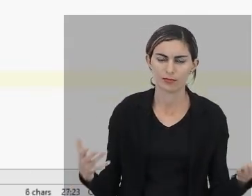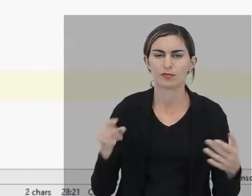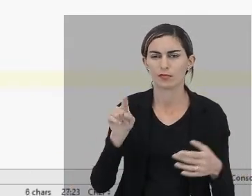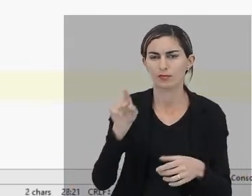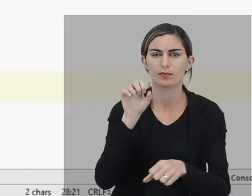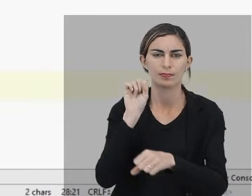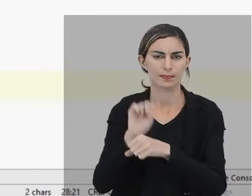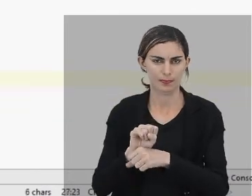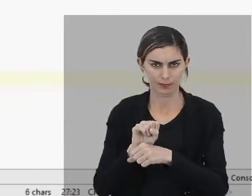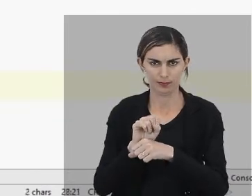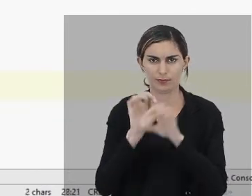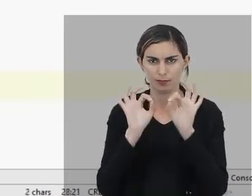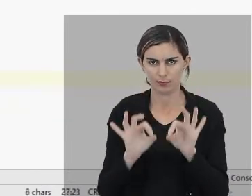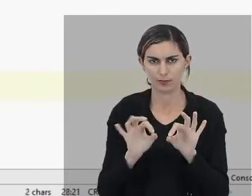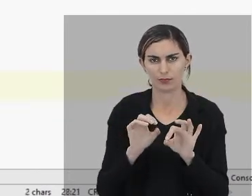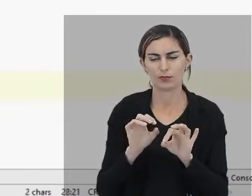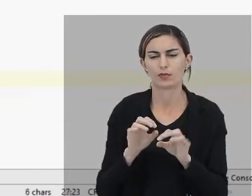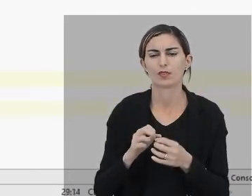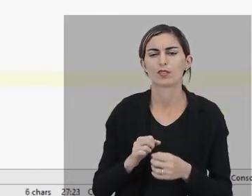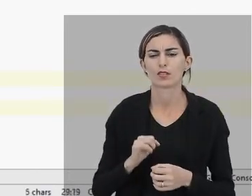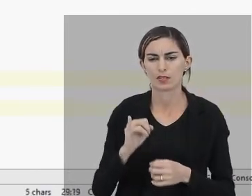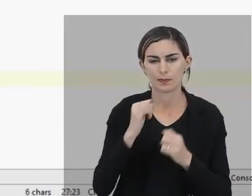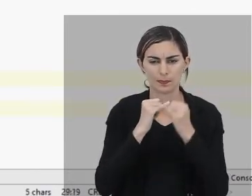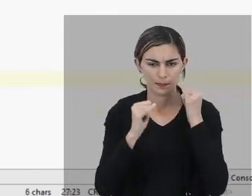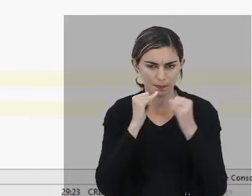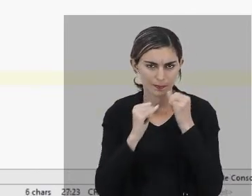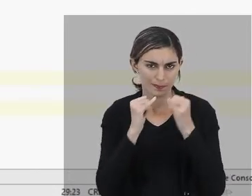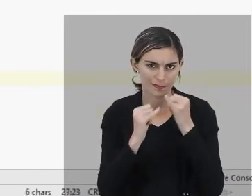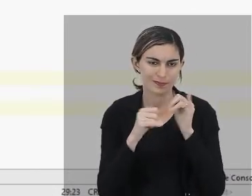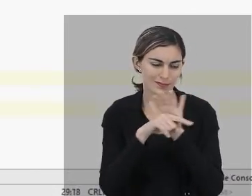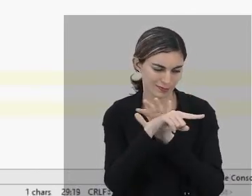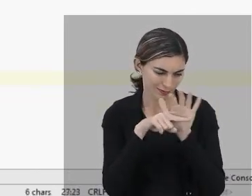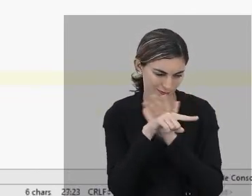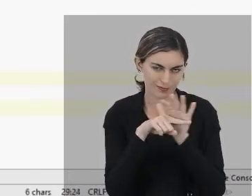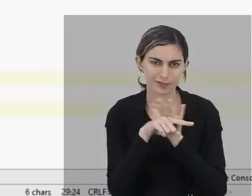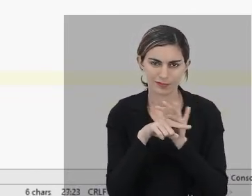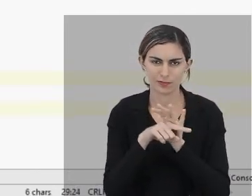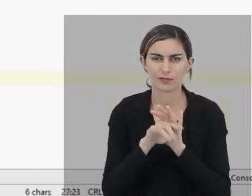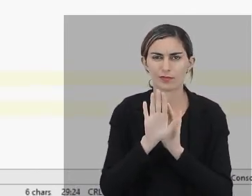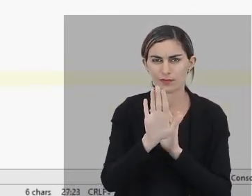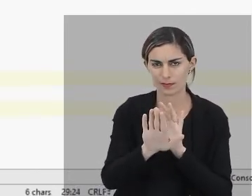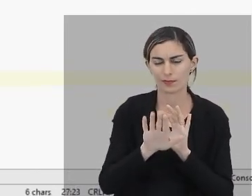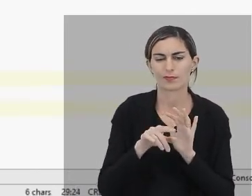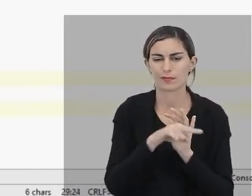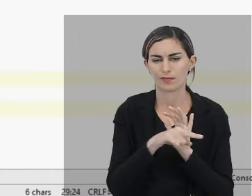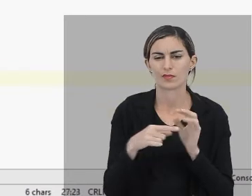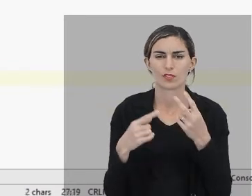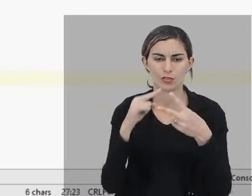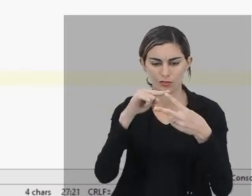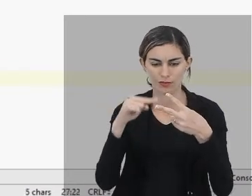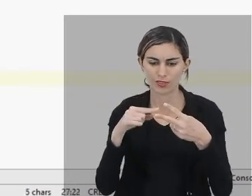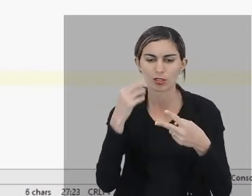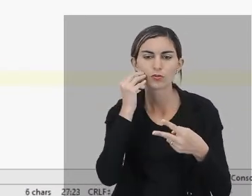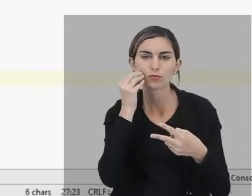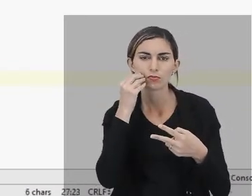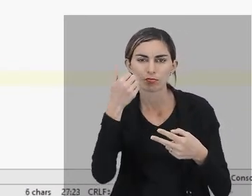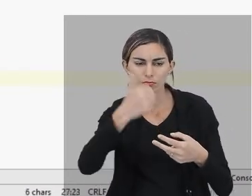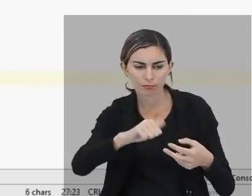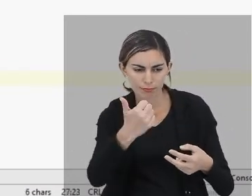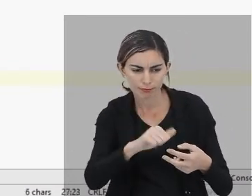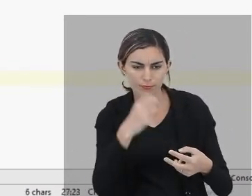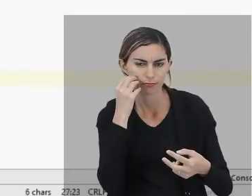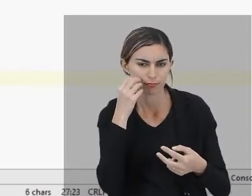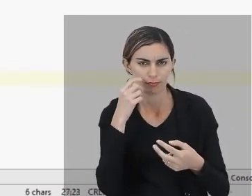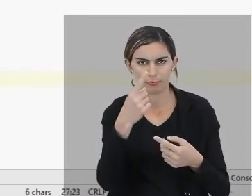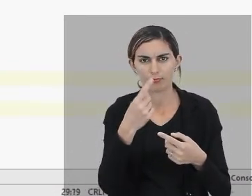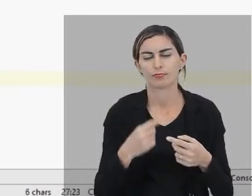vai parar, certo? Ele funciona muito parecido com essa verificação aqui, mas você, no caso, está fazendo dois testes. Você faz um